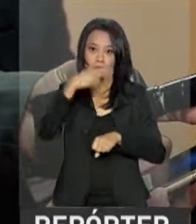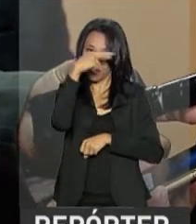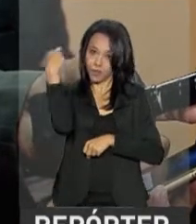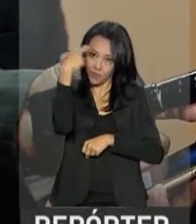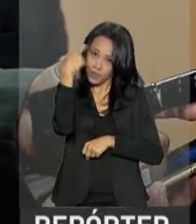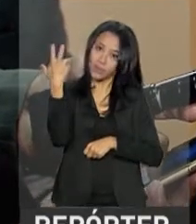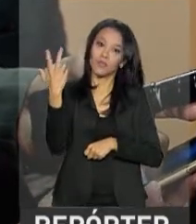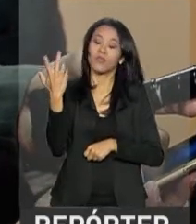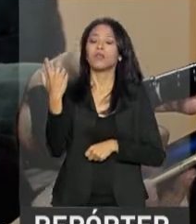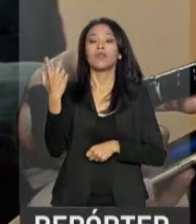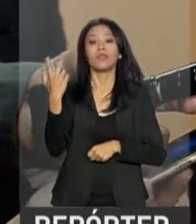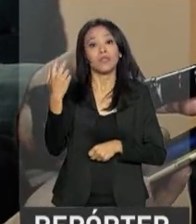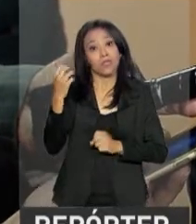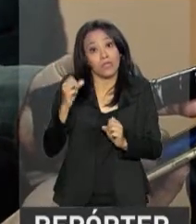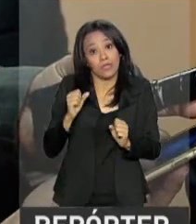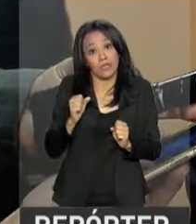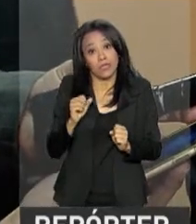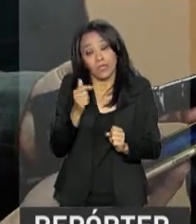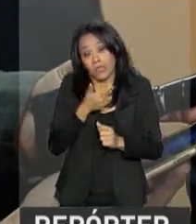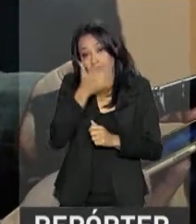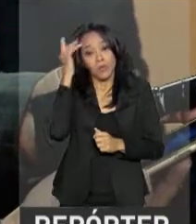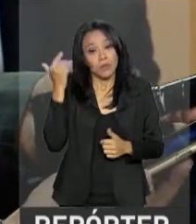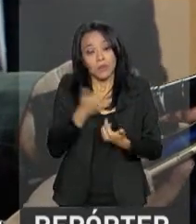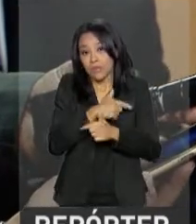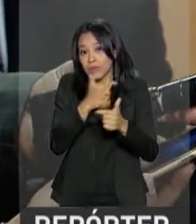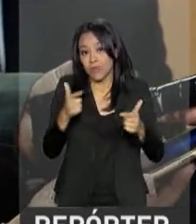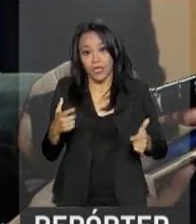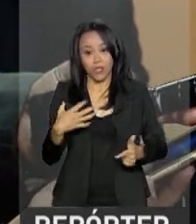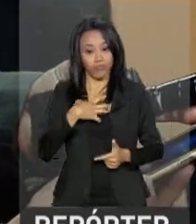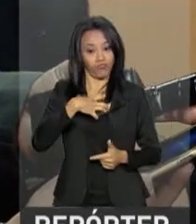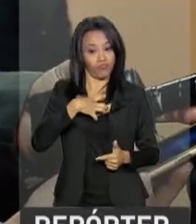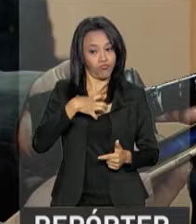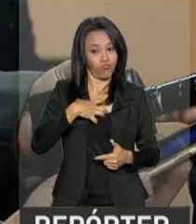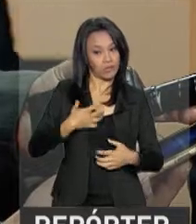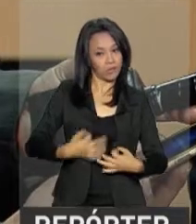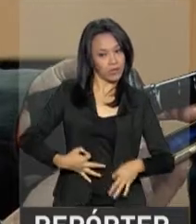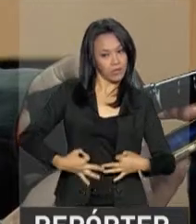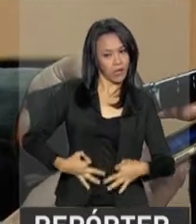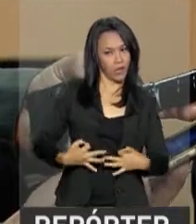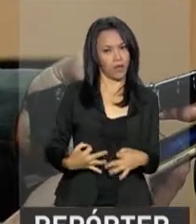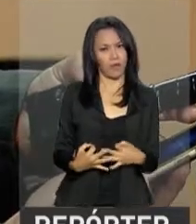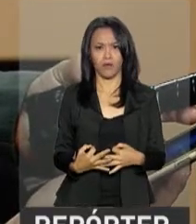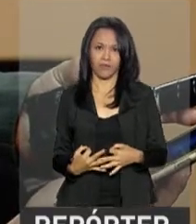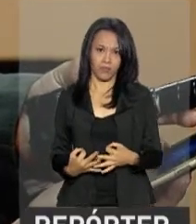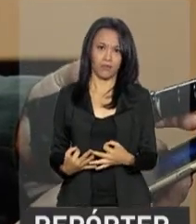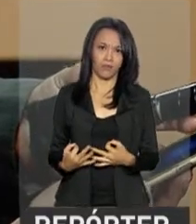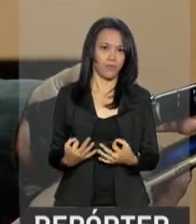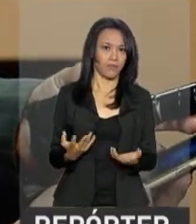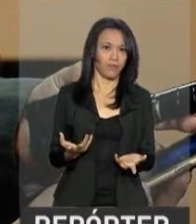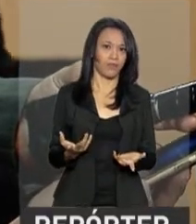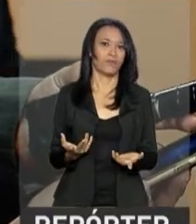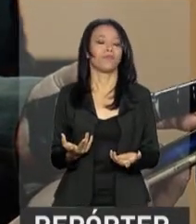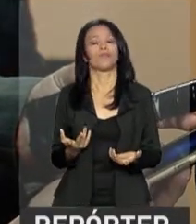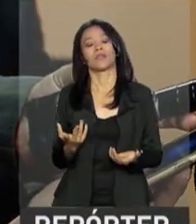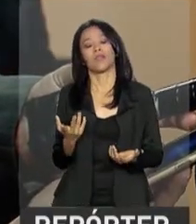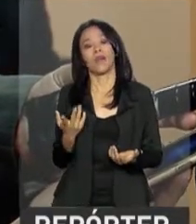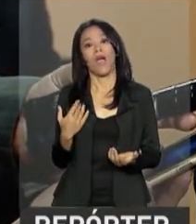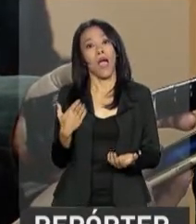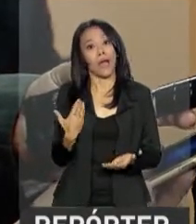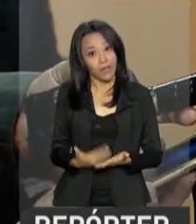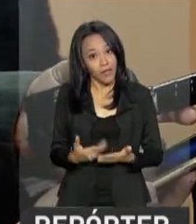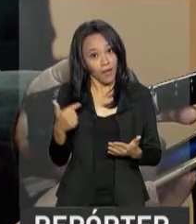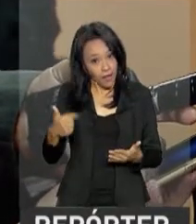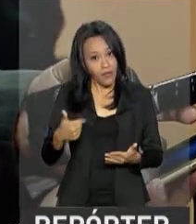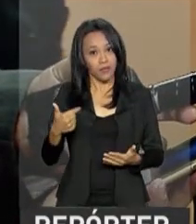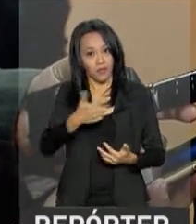consideradas que não tenham a conduta bem boa digamos assim então até essas pessoas